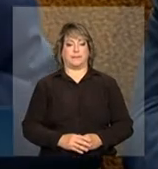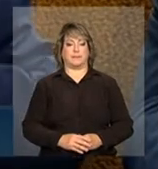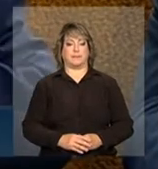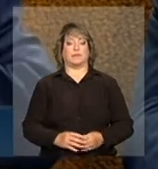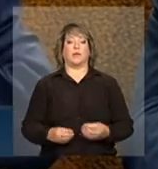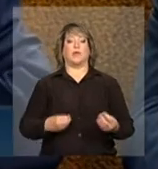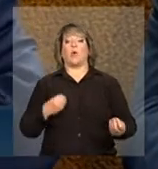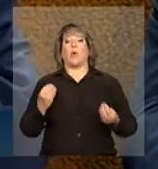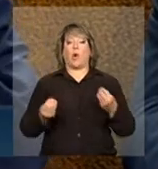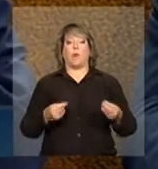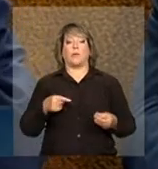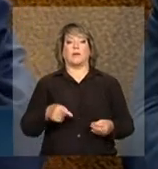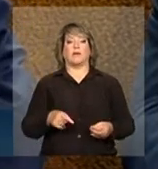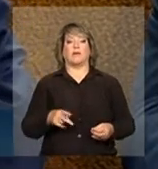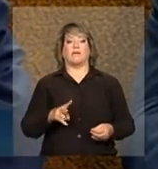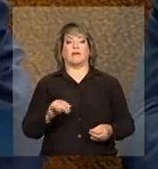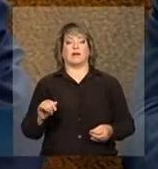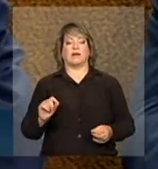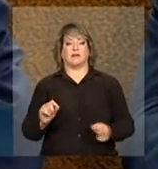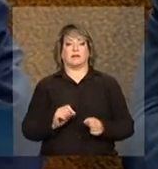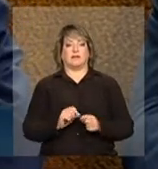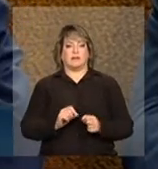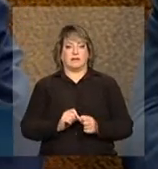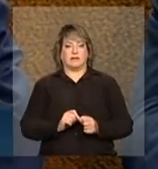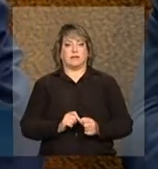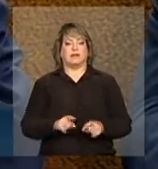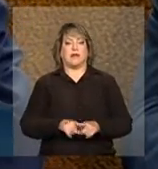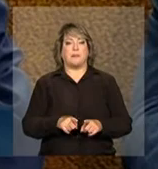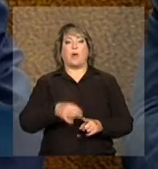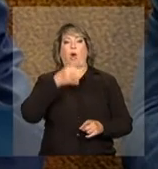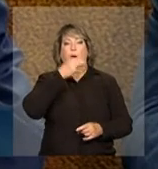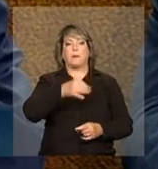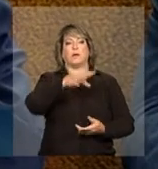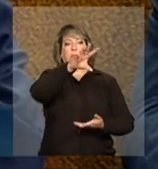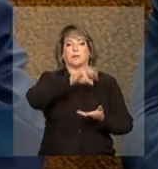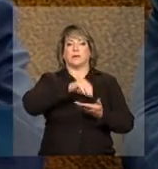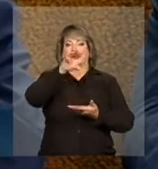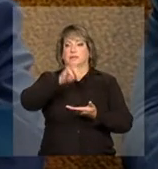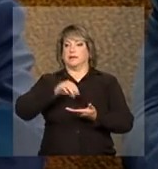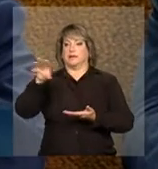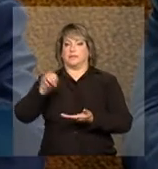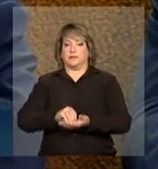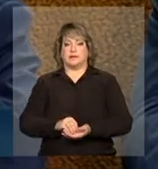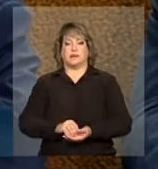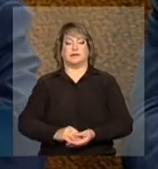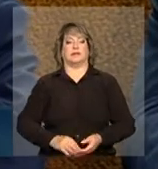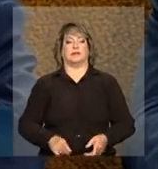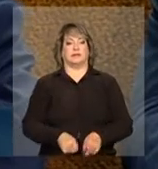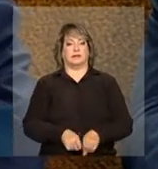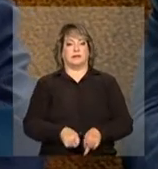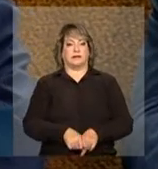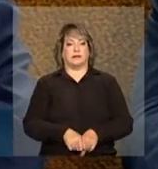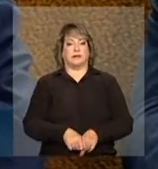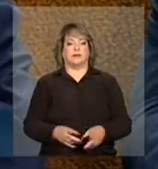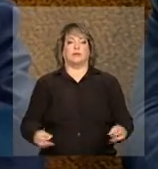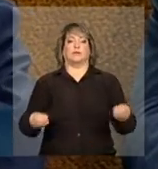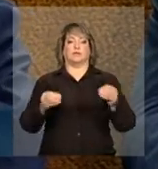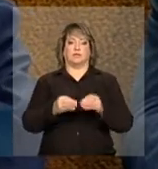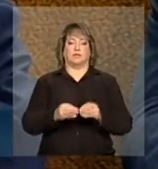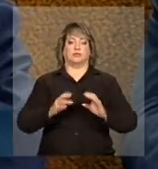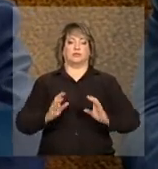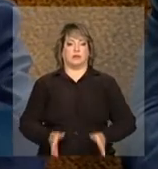como ela iria se estruturar, como recolher sugestões e contribuições que foram